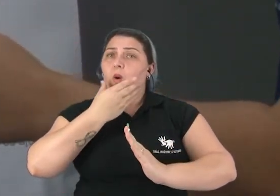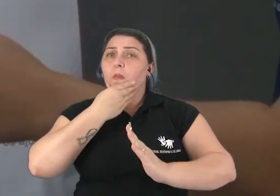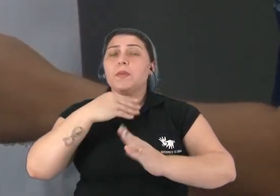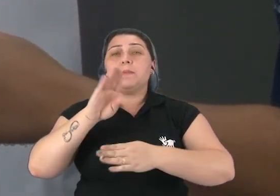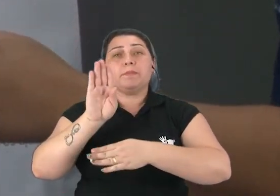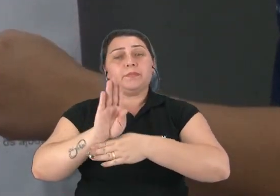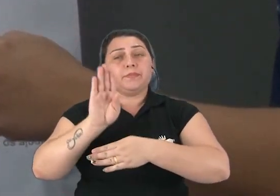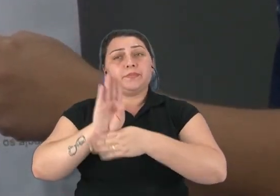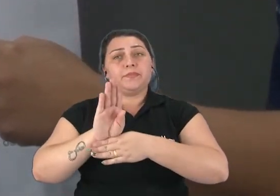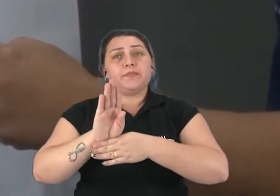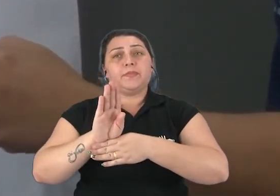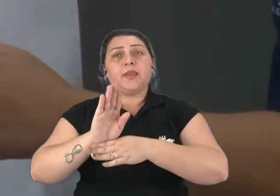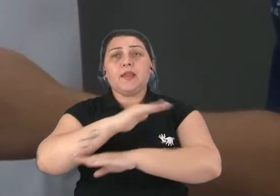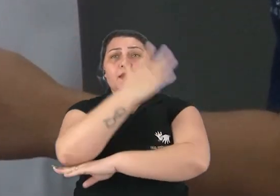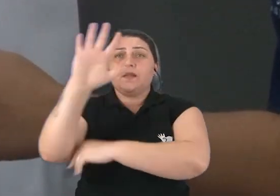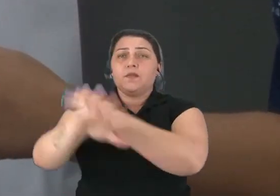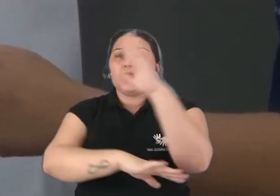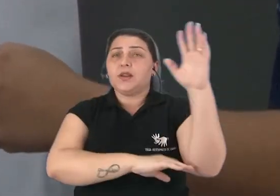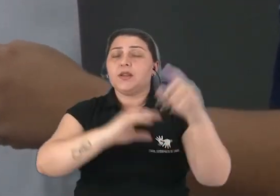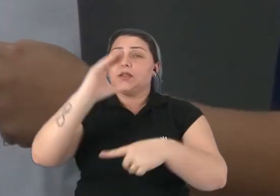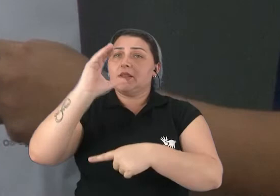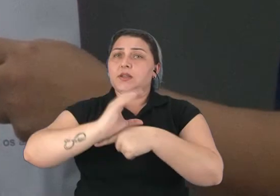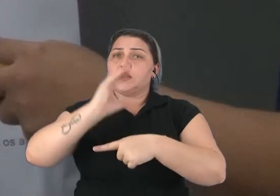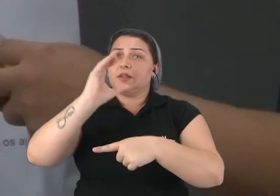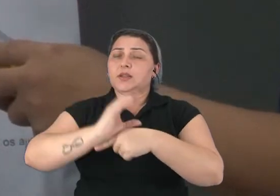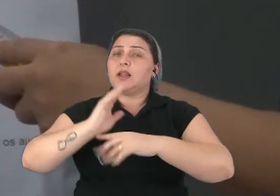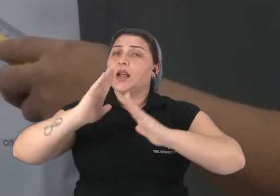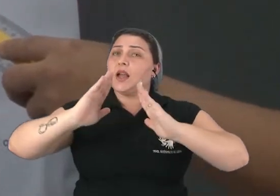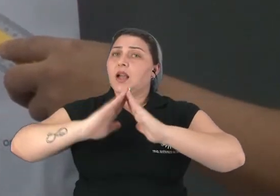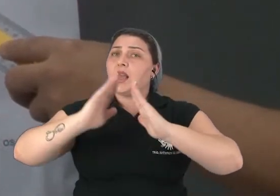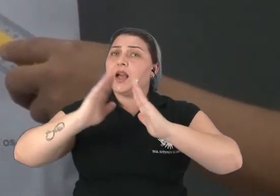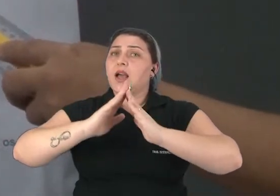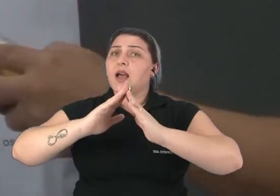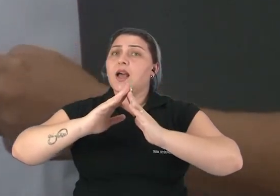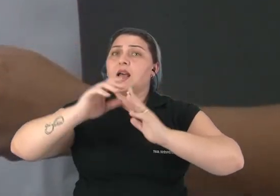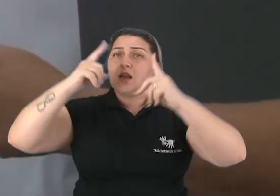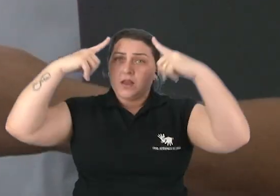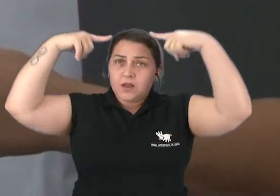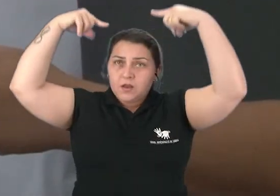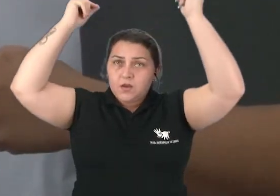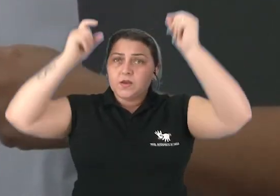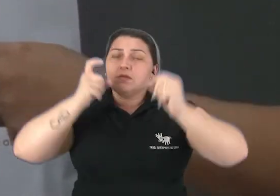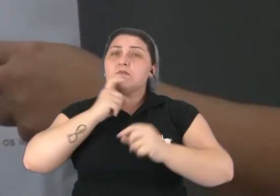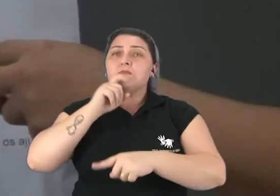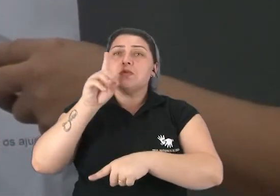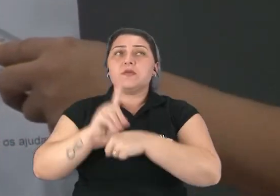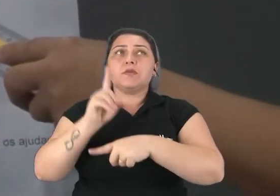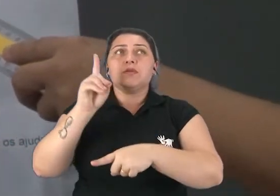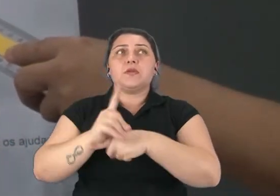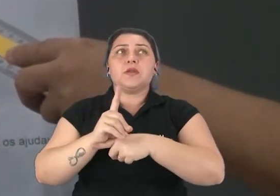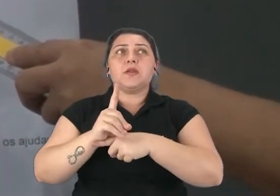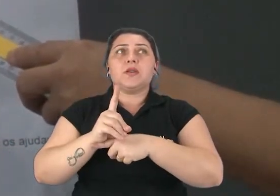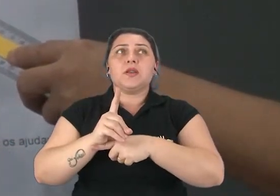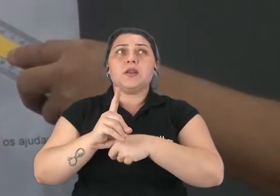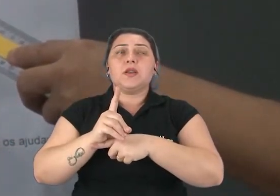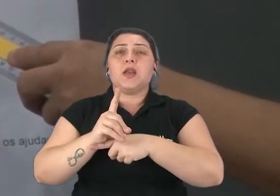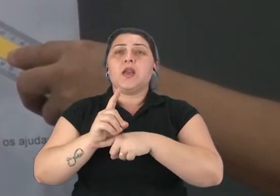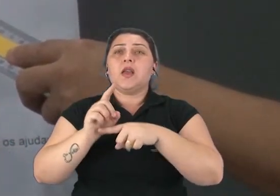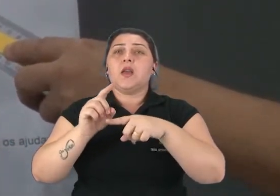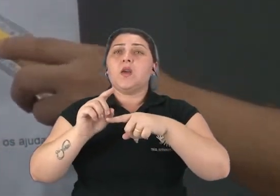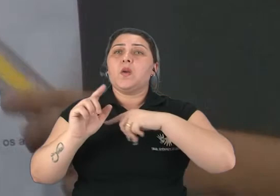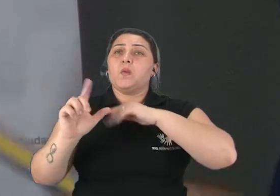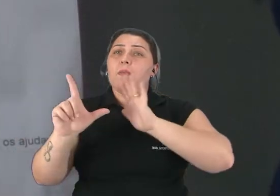sapateiro. B. Na floresta. C. Na casa dos duendes. Ou D. Em uma sapataria.